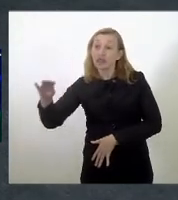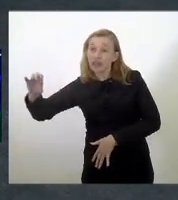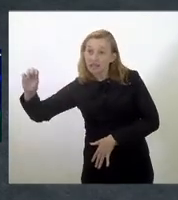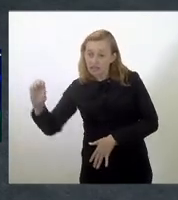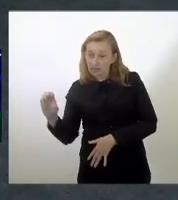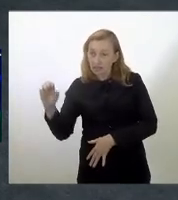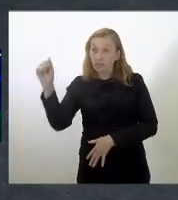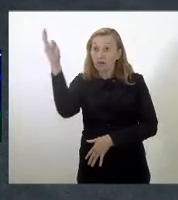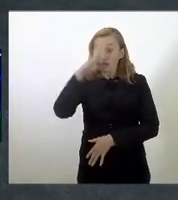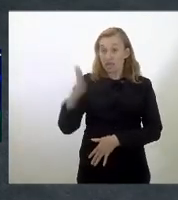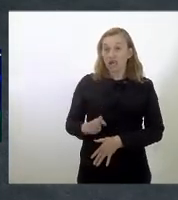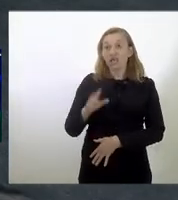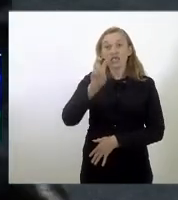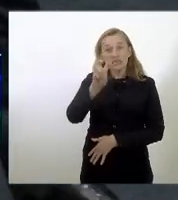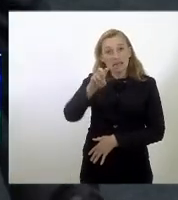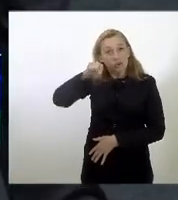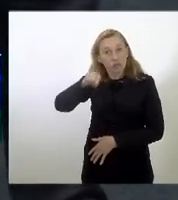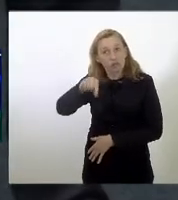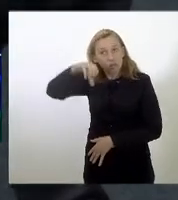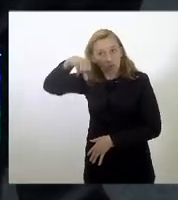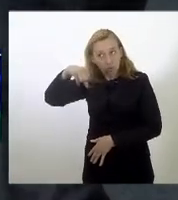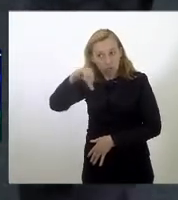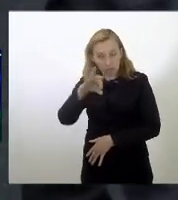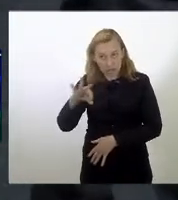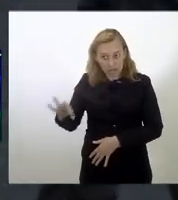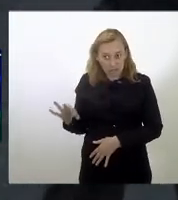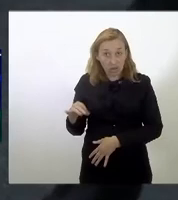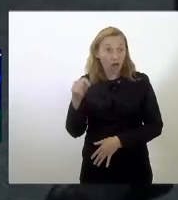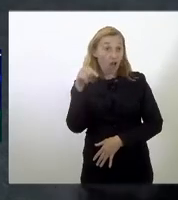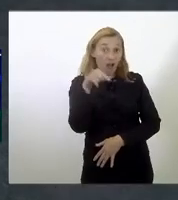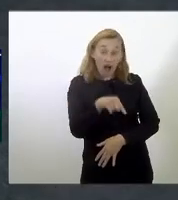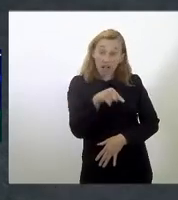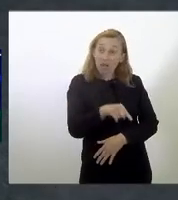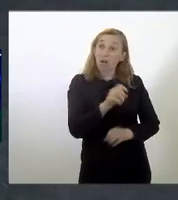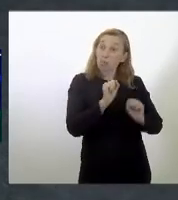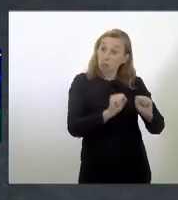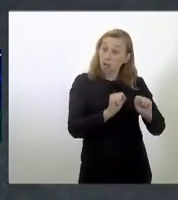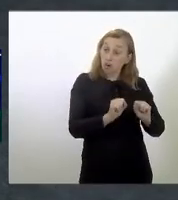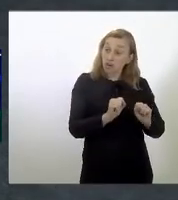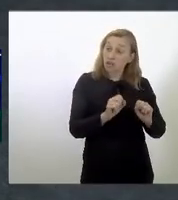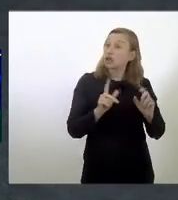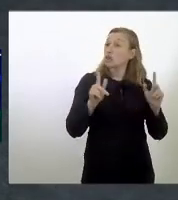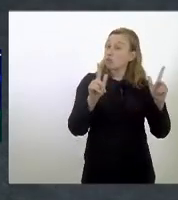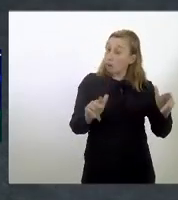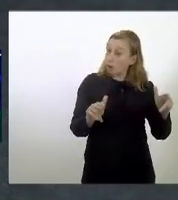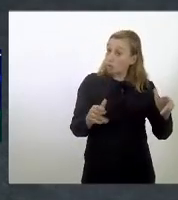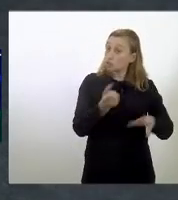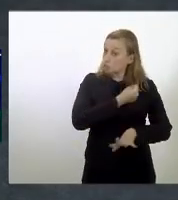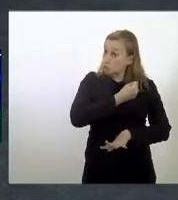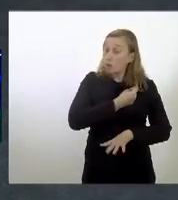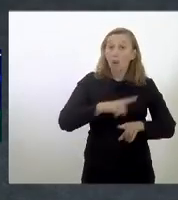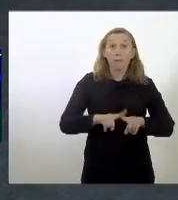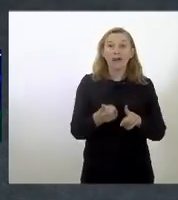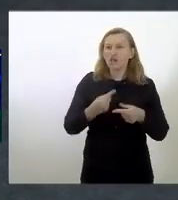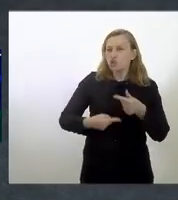é 5,9 pontos percentuais, aqui só poderá ter o mesmo número. Mas isso é